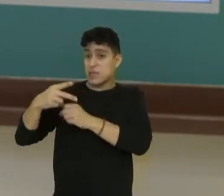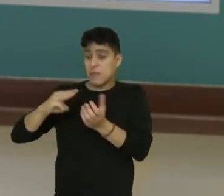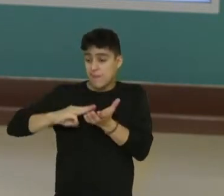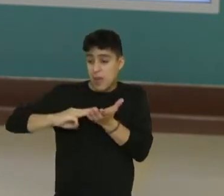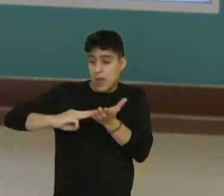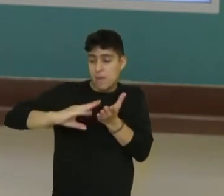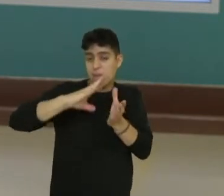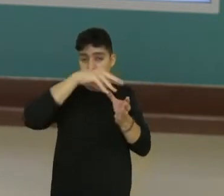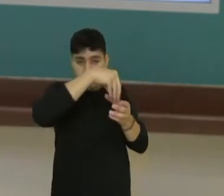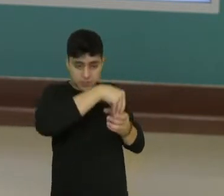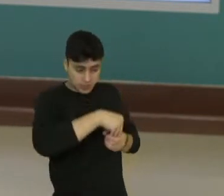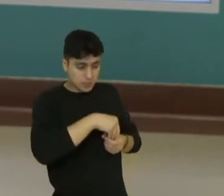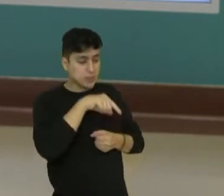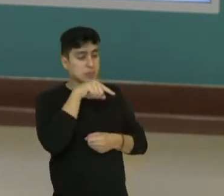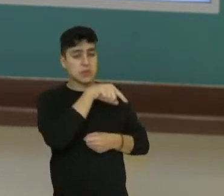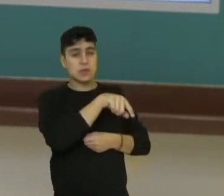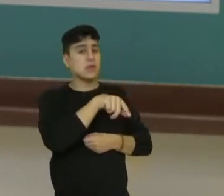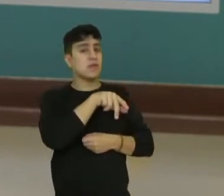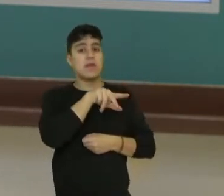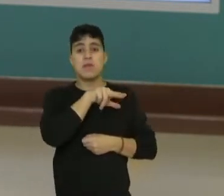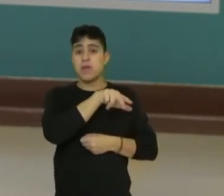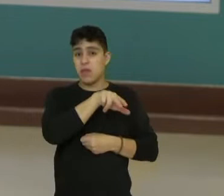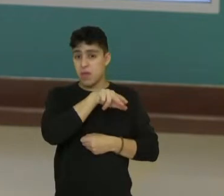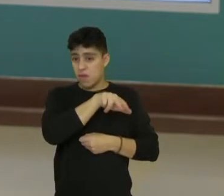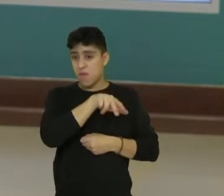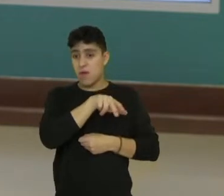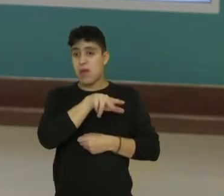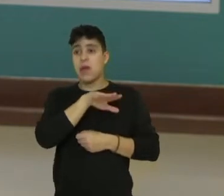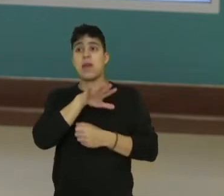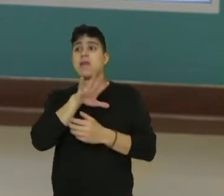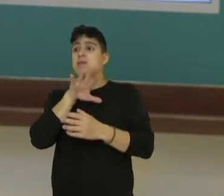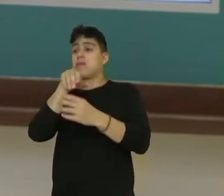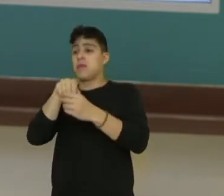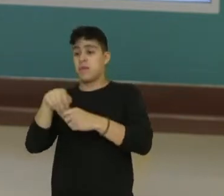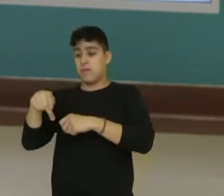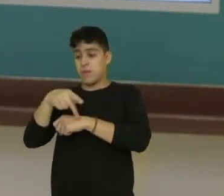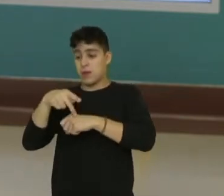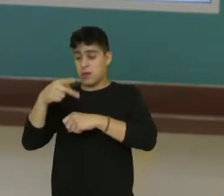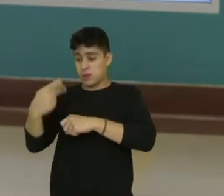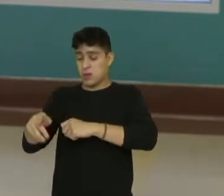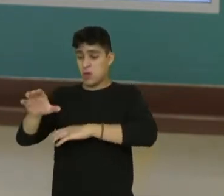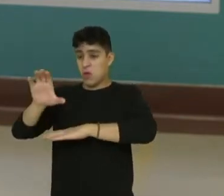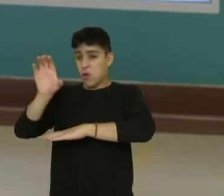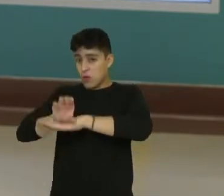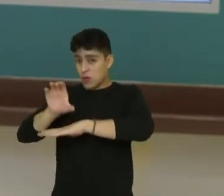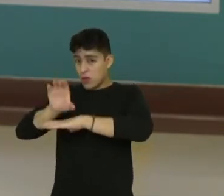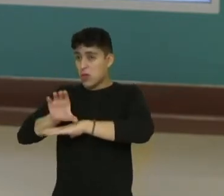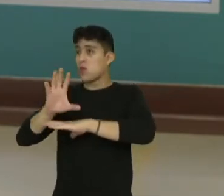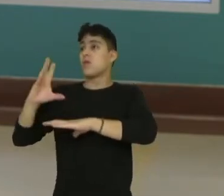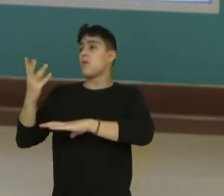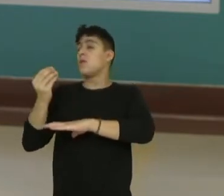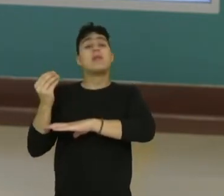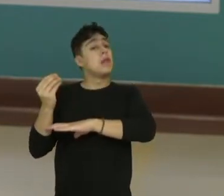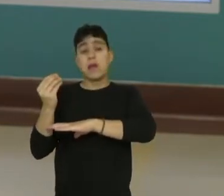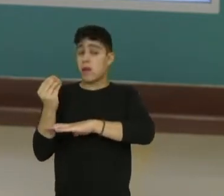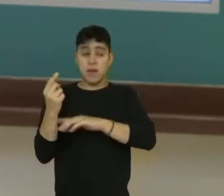necessariamente é inerente aos países do continente, mas ele estabelece uma possibilidade